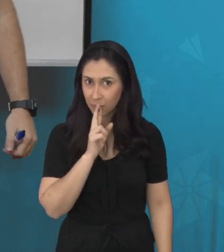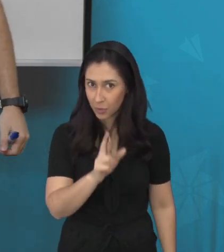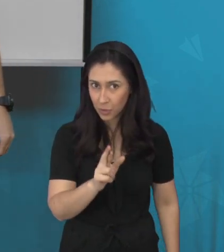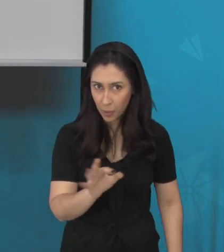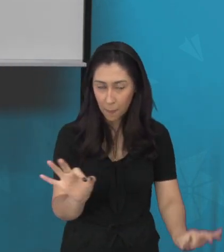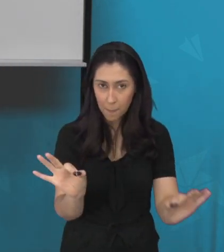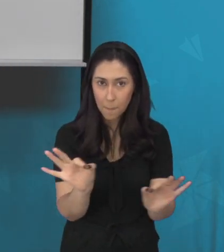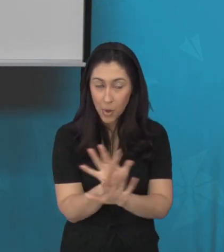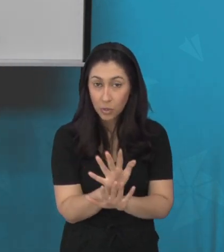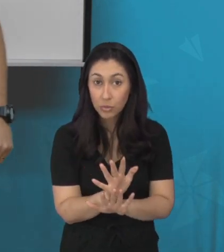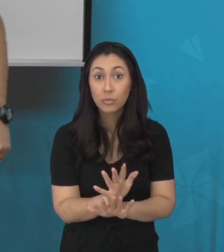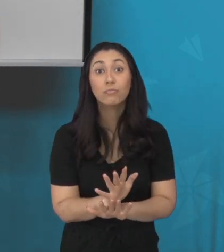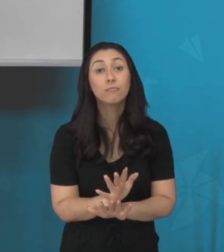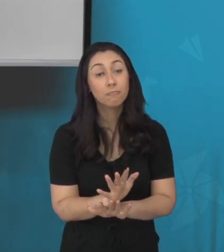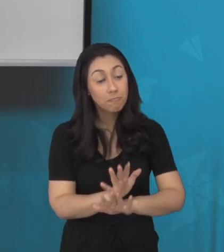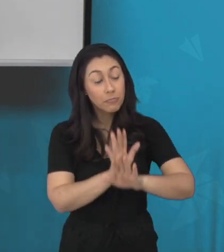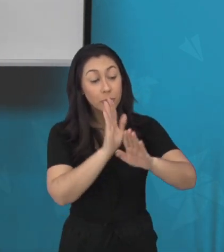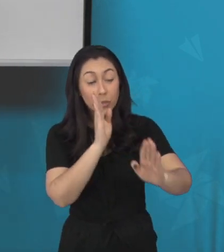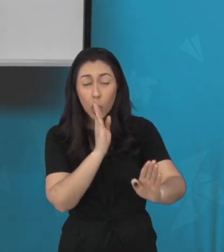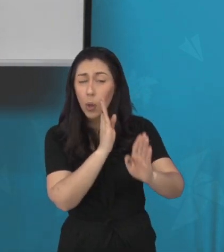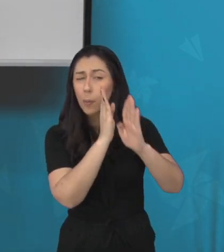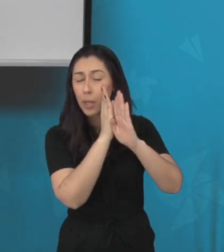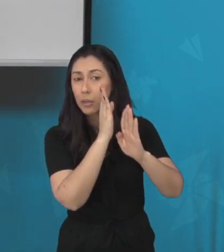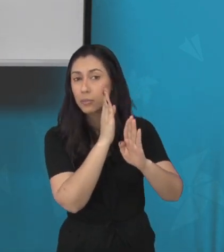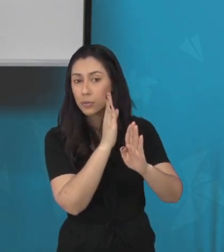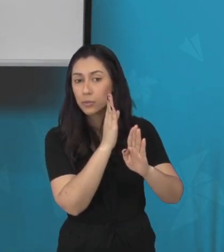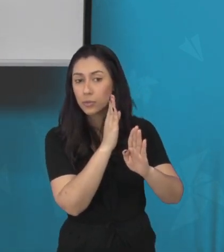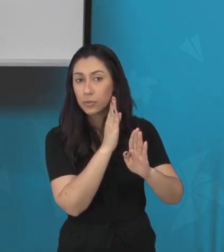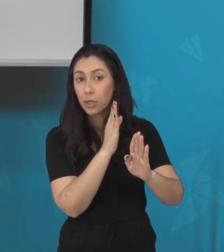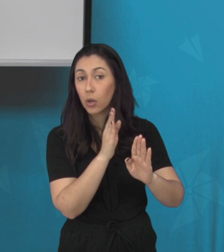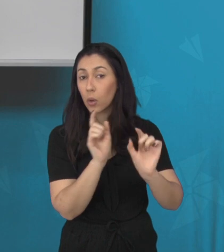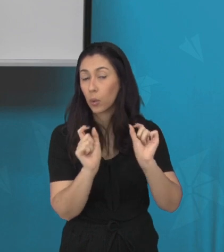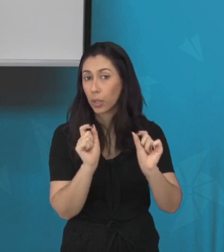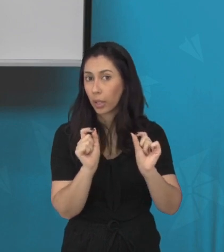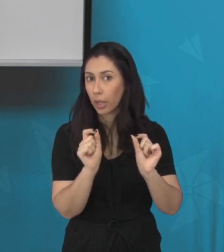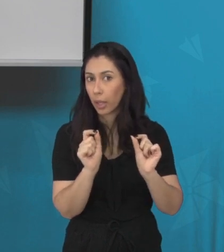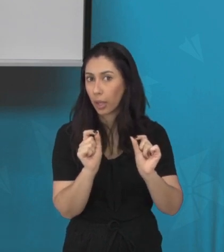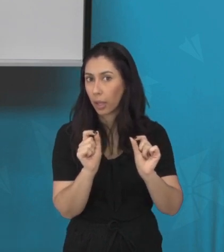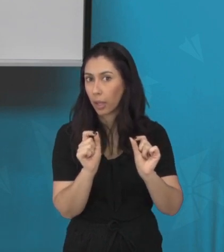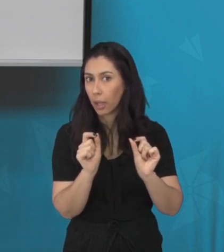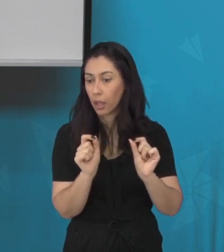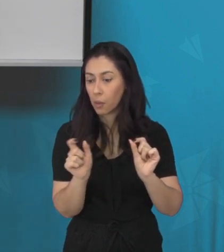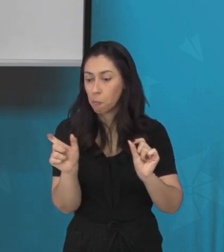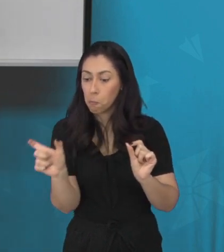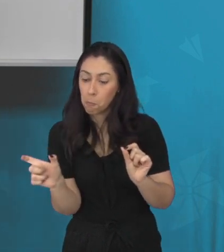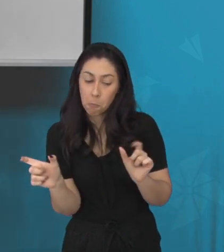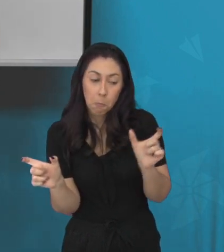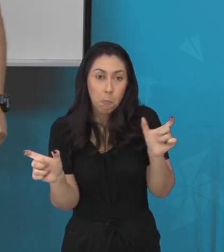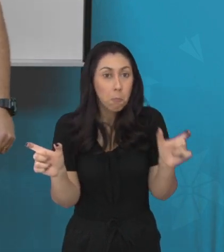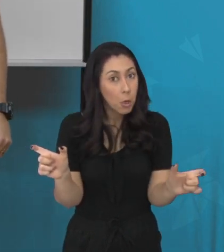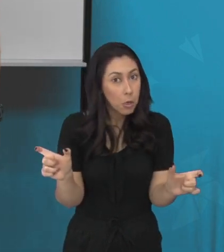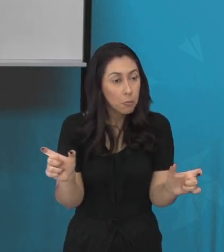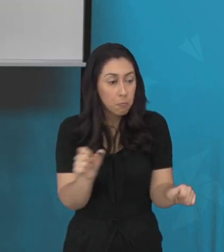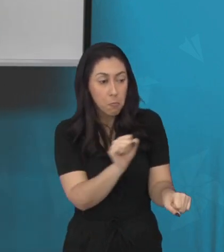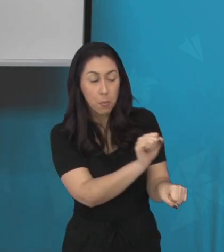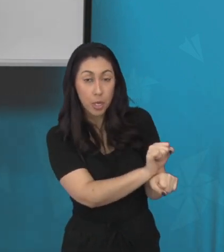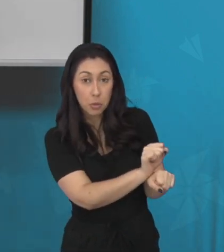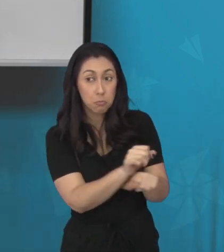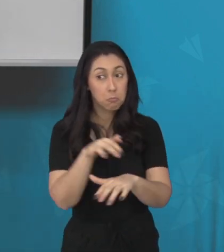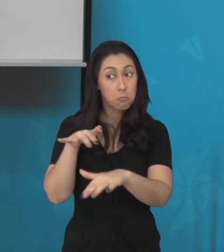Respondida a questão, nós descobrimos se ele está no regime estacionário ou